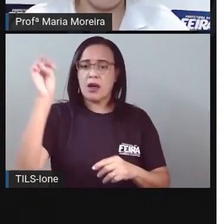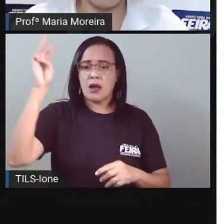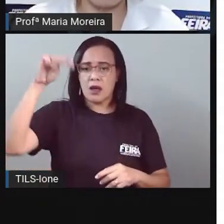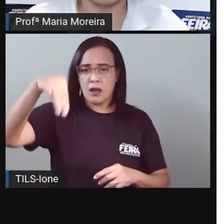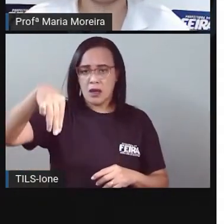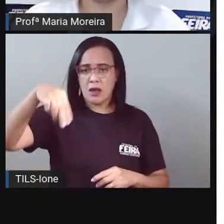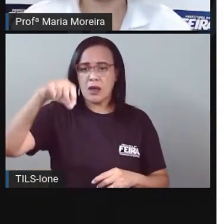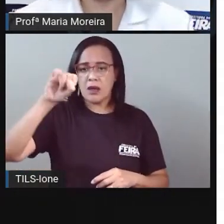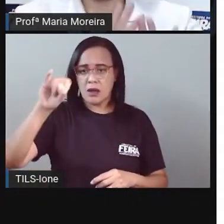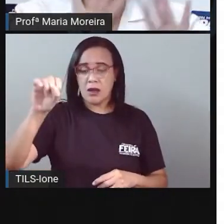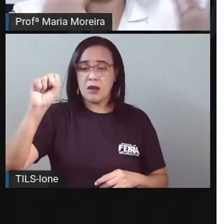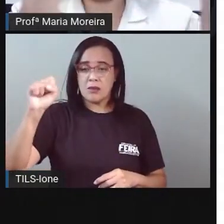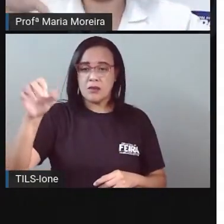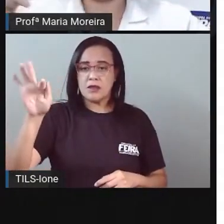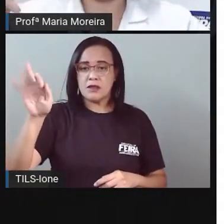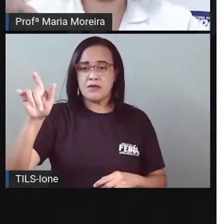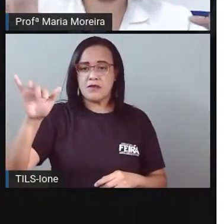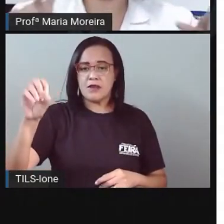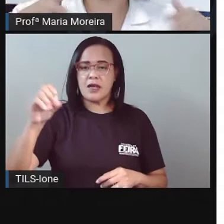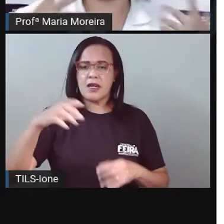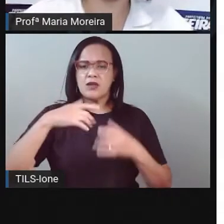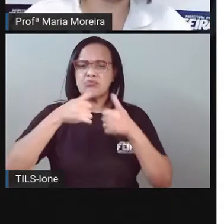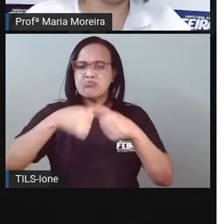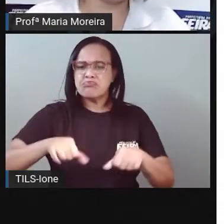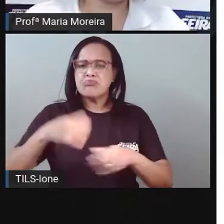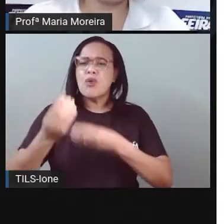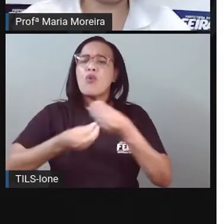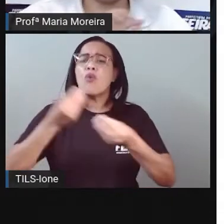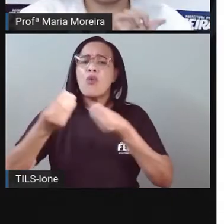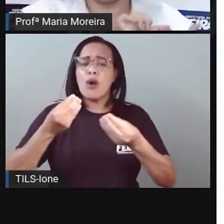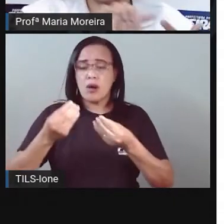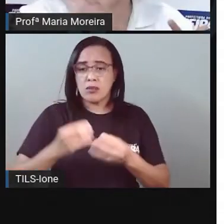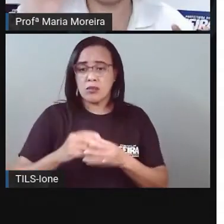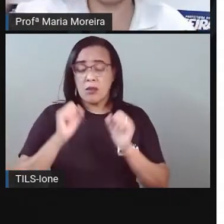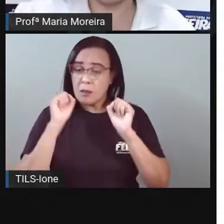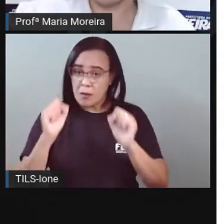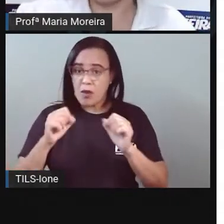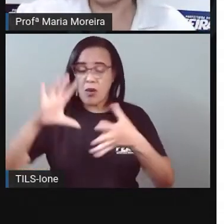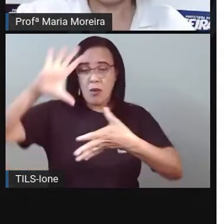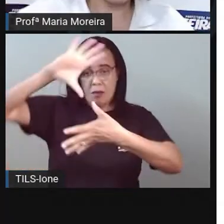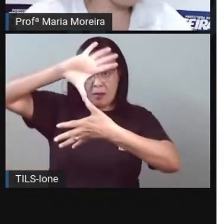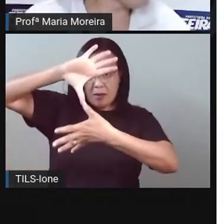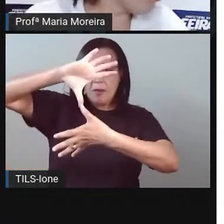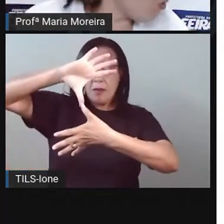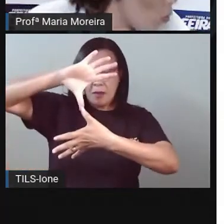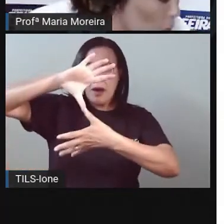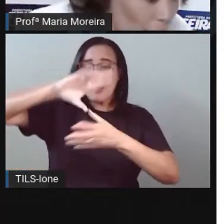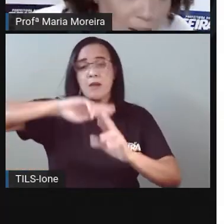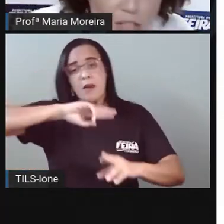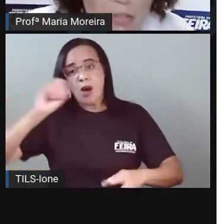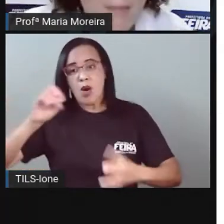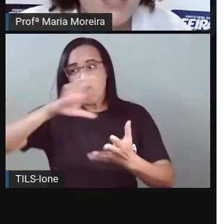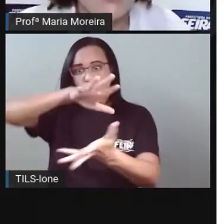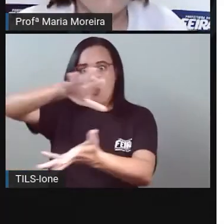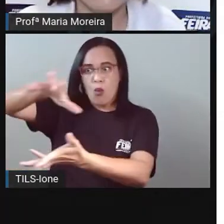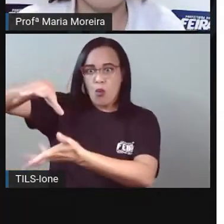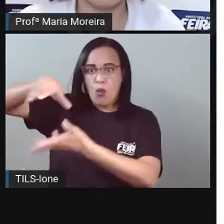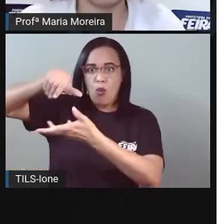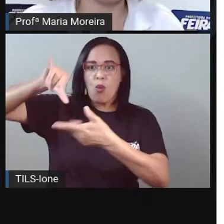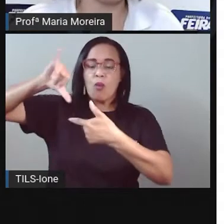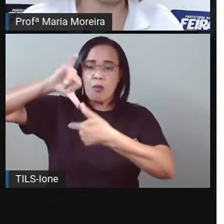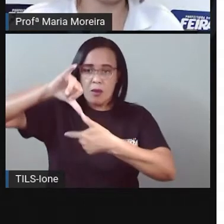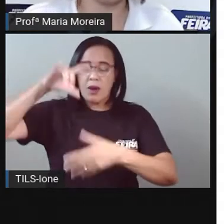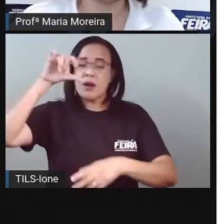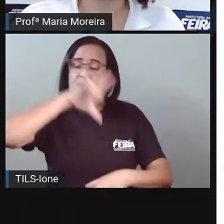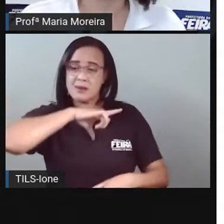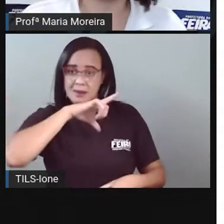um mapa, né, um mapa mundi aberto, até na internet você vai perceber que existem linhas. Não é que em algum lugar a gente vai passar e vai ter uma linha